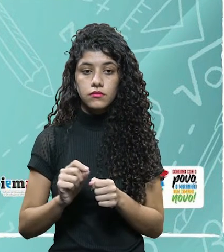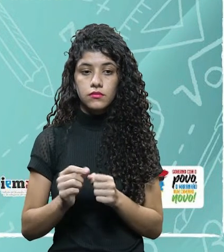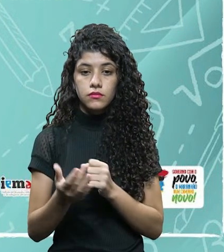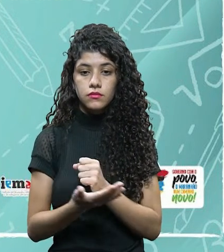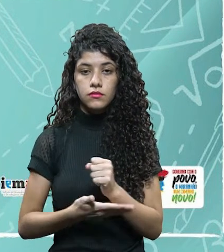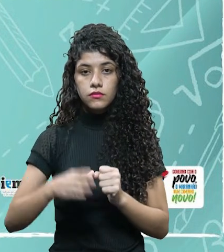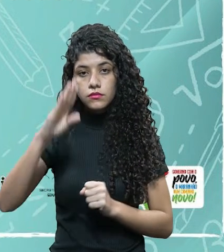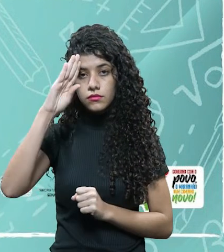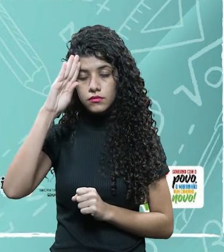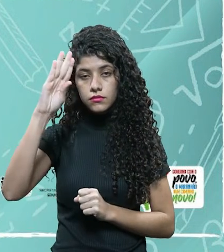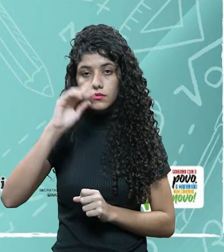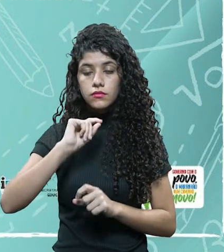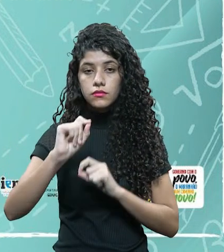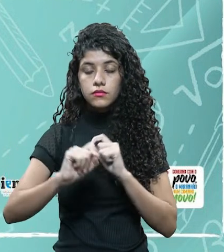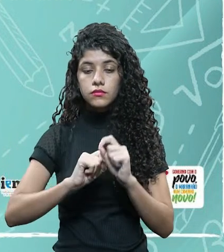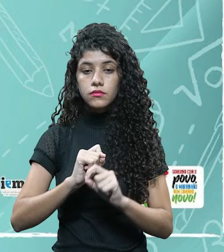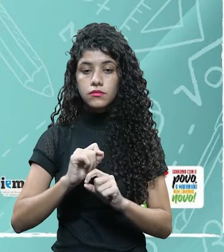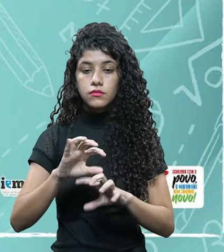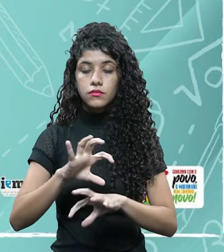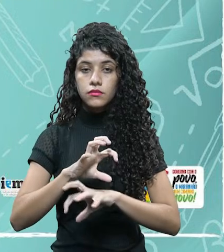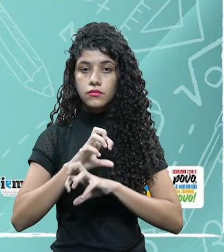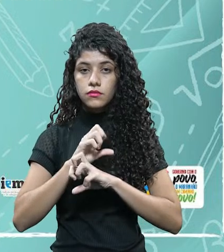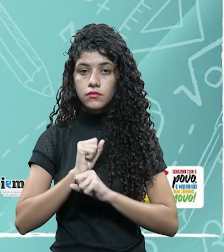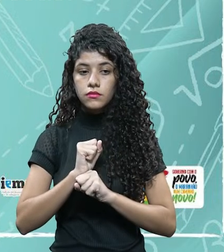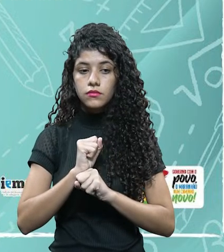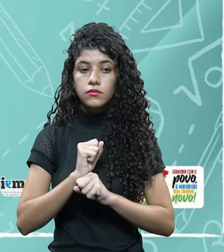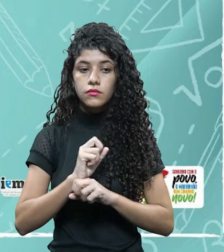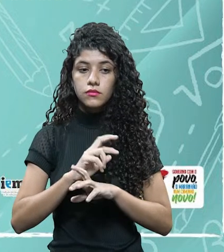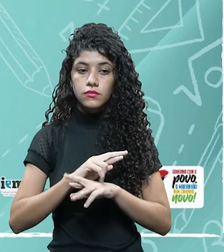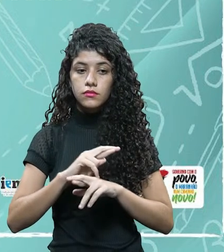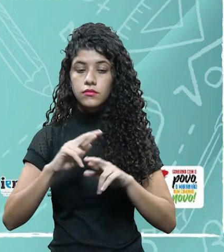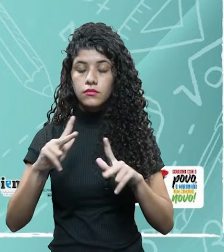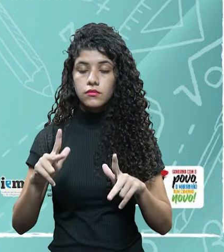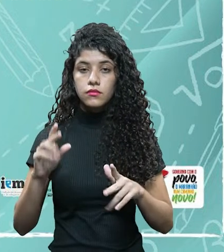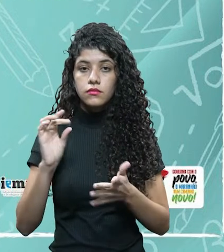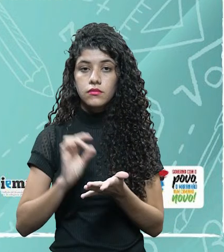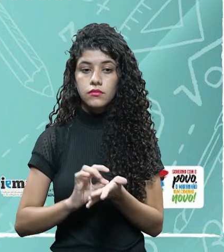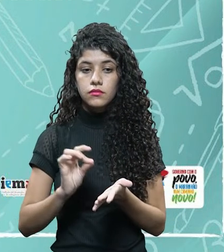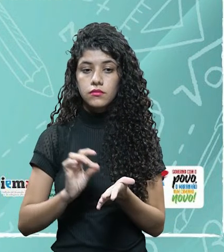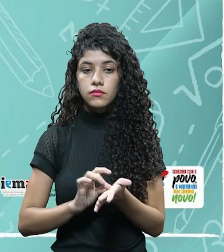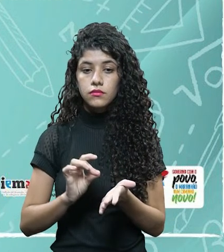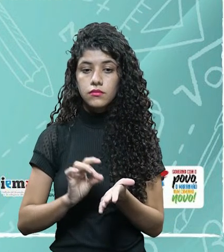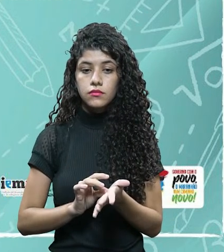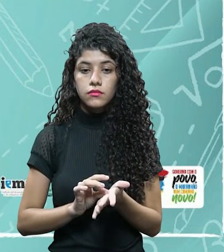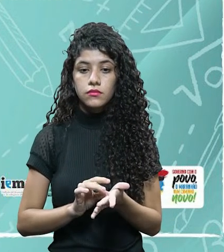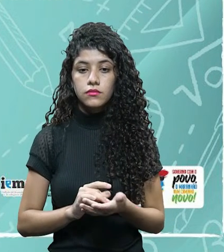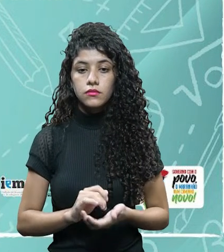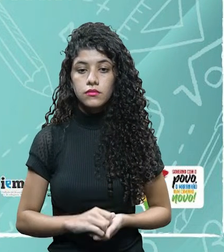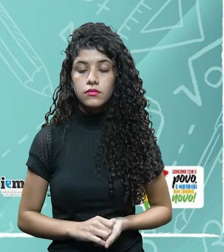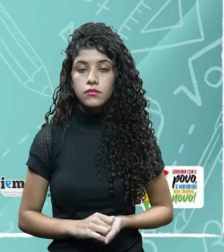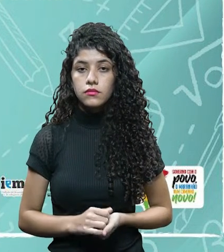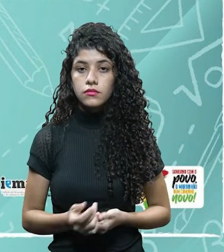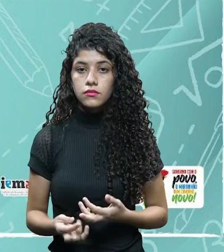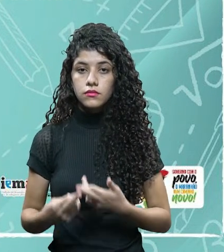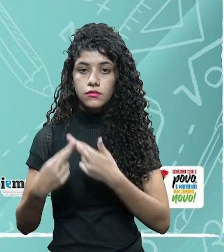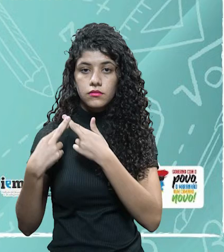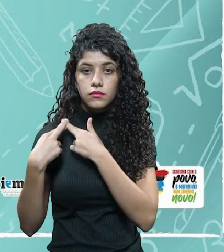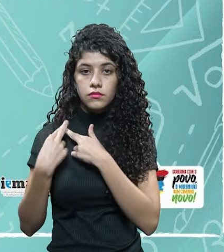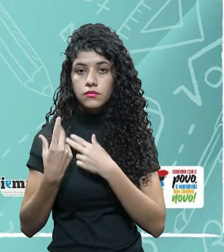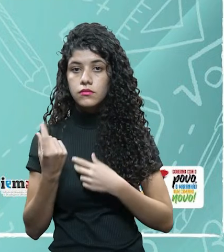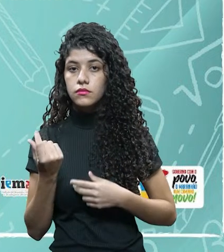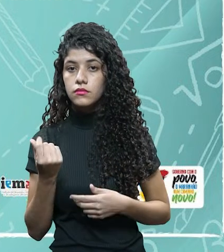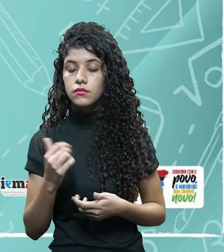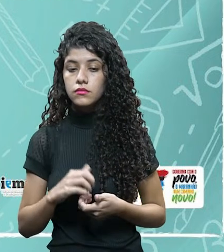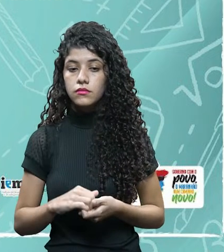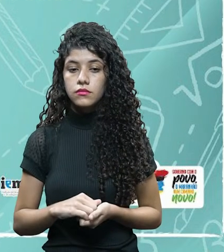fator fundamental para a utilização do método de custeio por absorção está a distinção real entre custos e